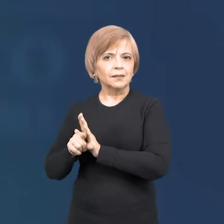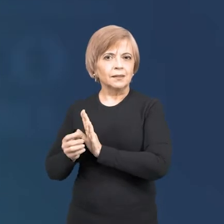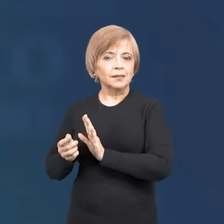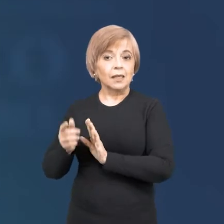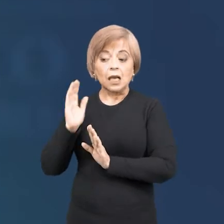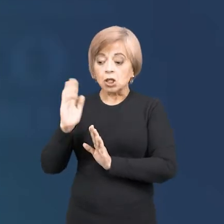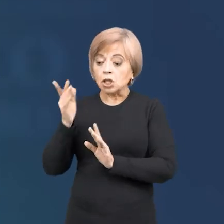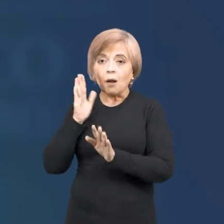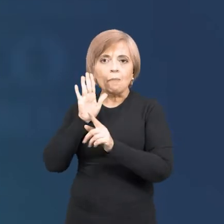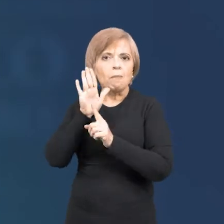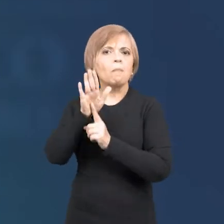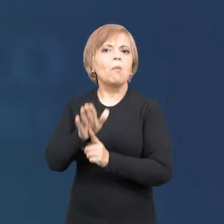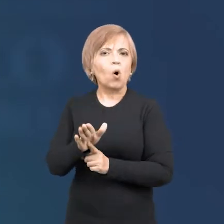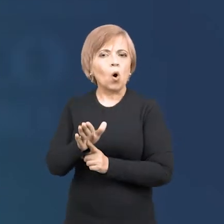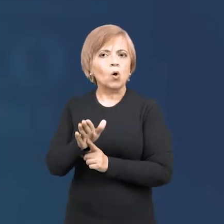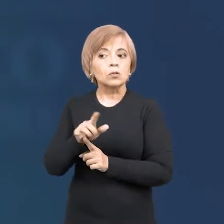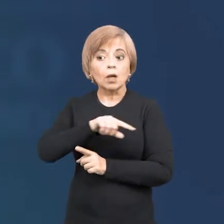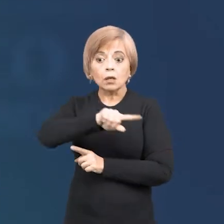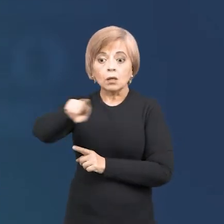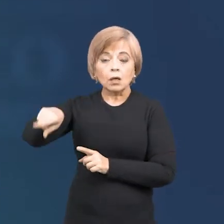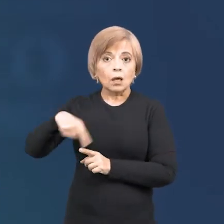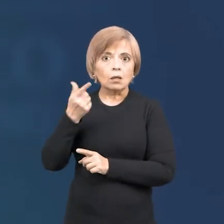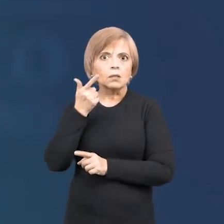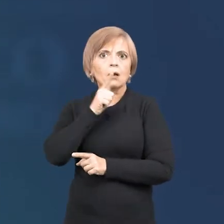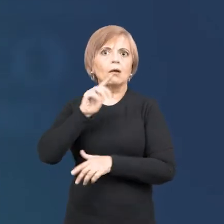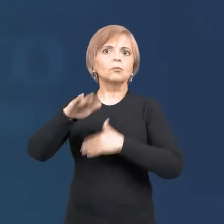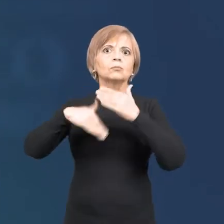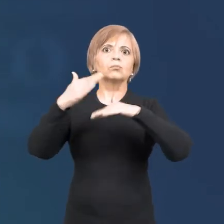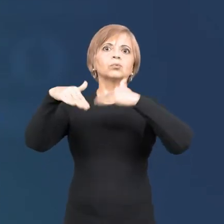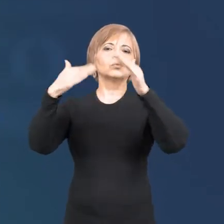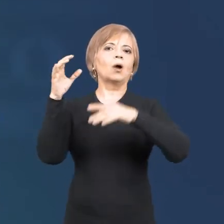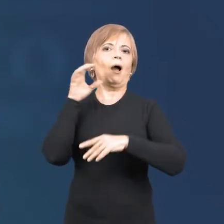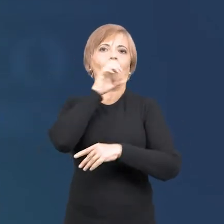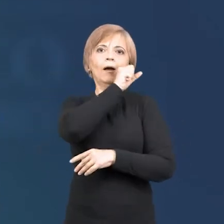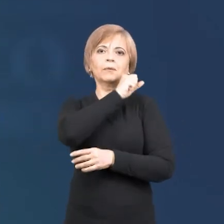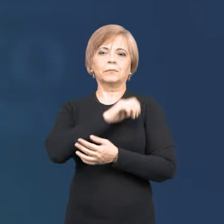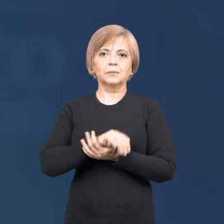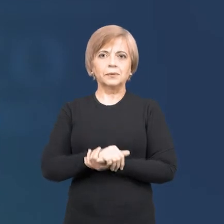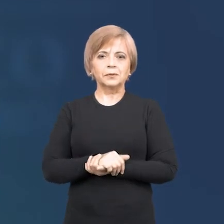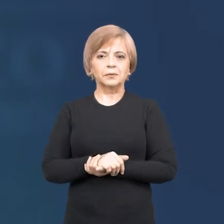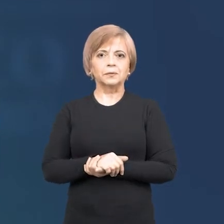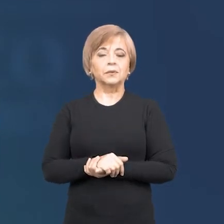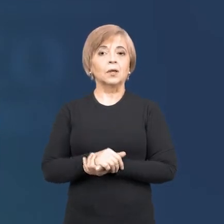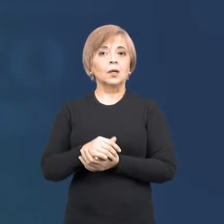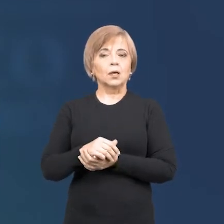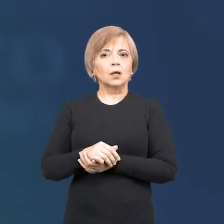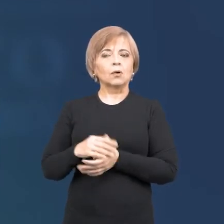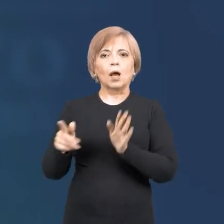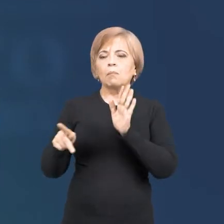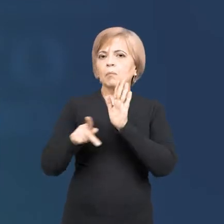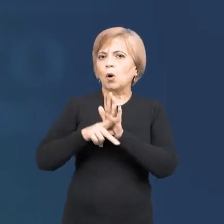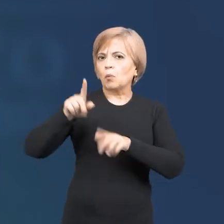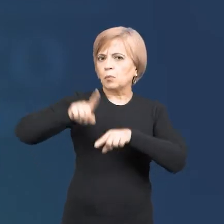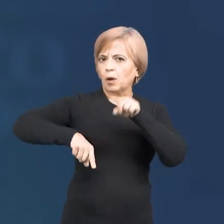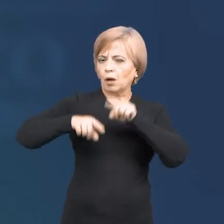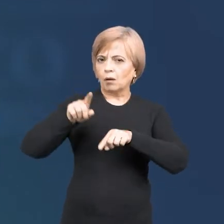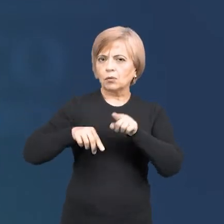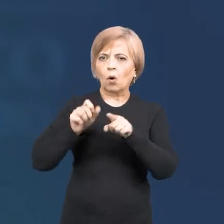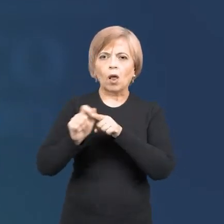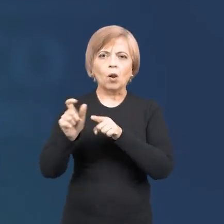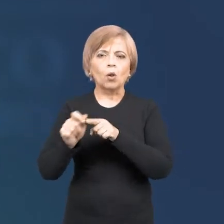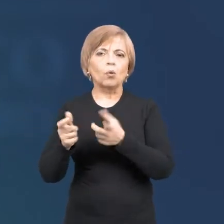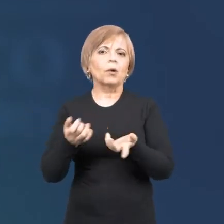que indicam esse ganho de produtividade. Sei de um especificamente na área de patrimônio imobiliário,